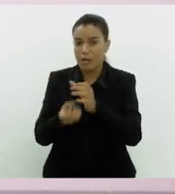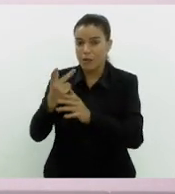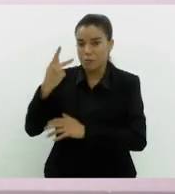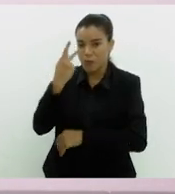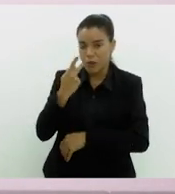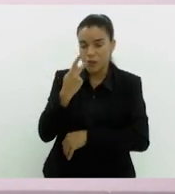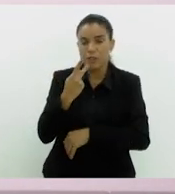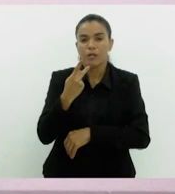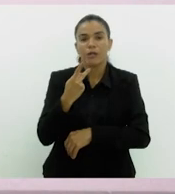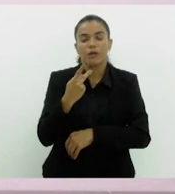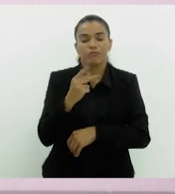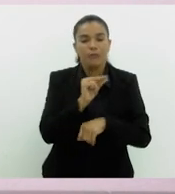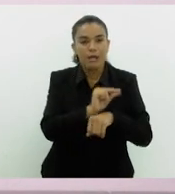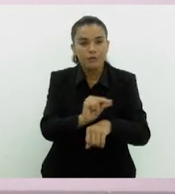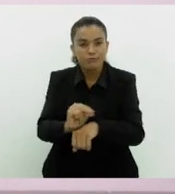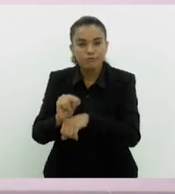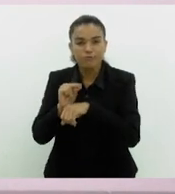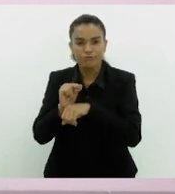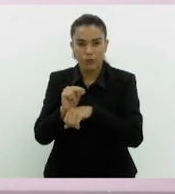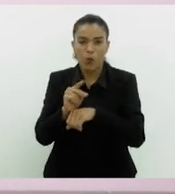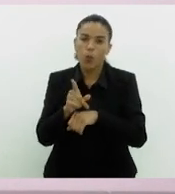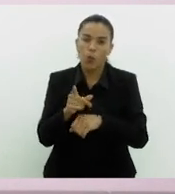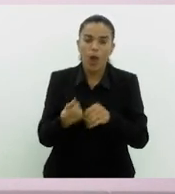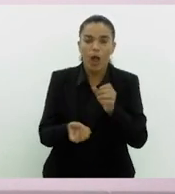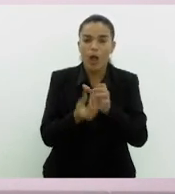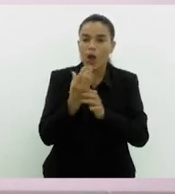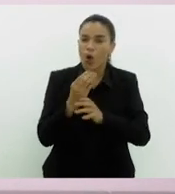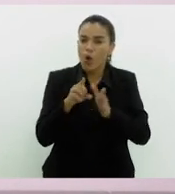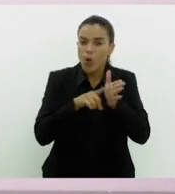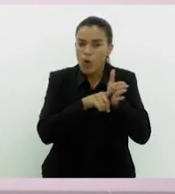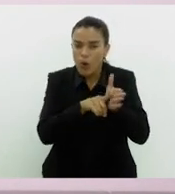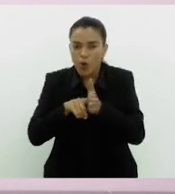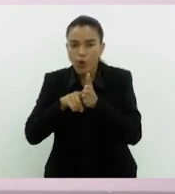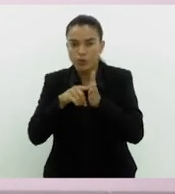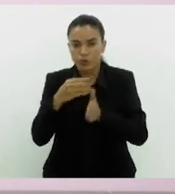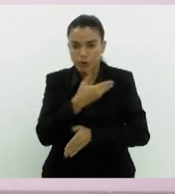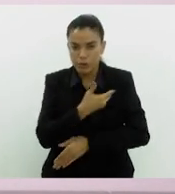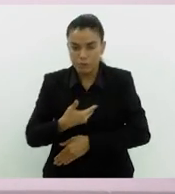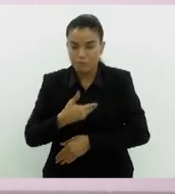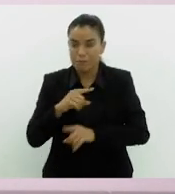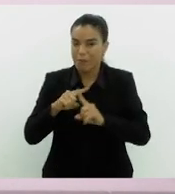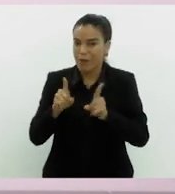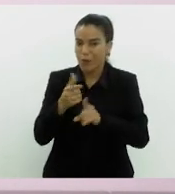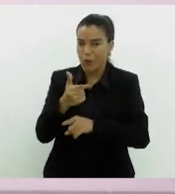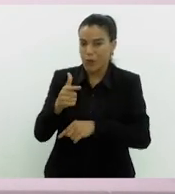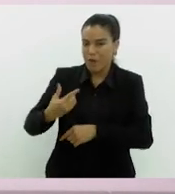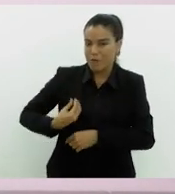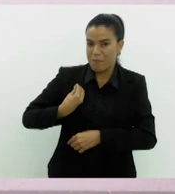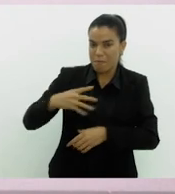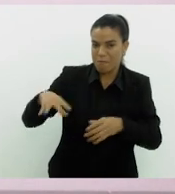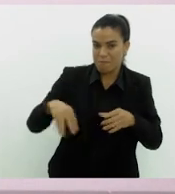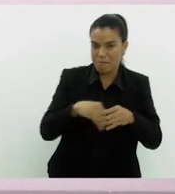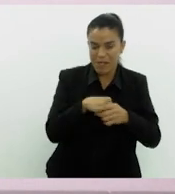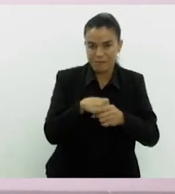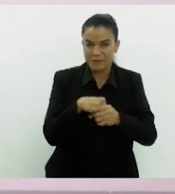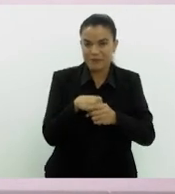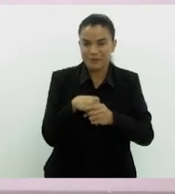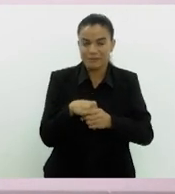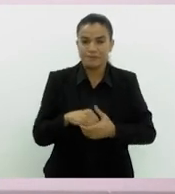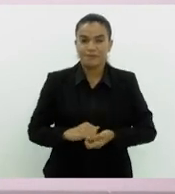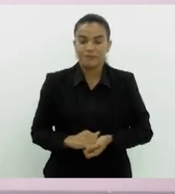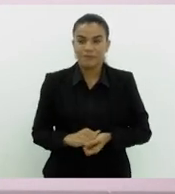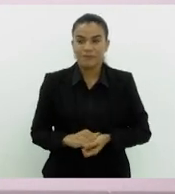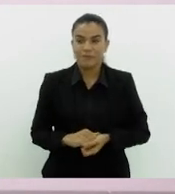do cuidado, que ela foi feita com consulta pública, mas ela não foi feita de forma participativa nesse sentido de ouvir essas mulheres, de ouvir essas